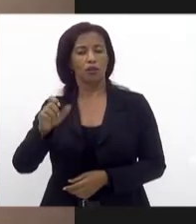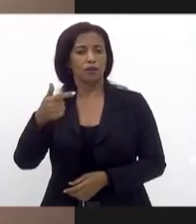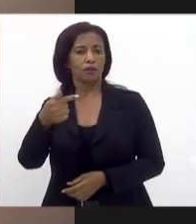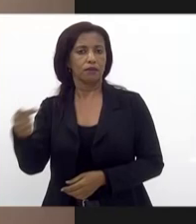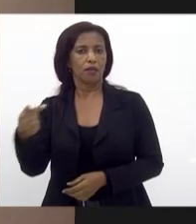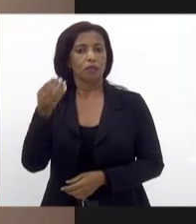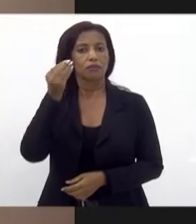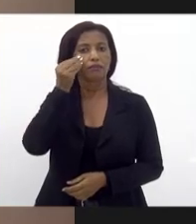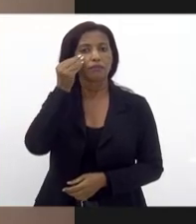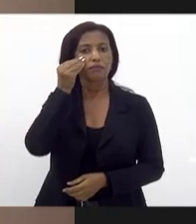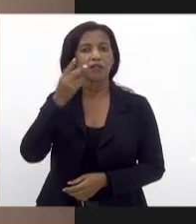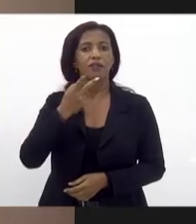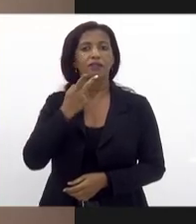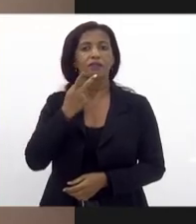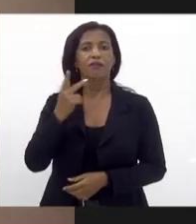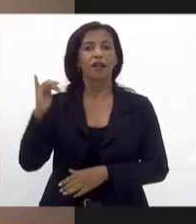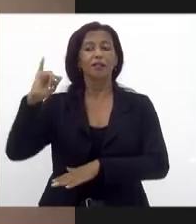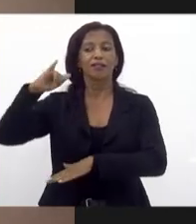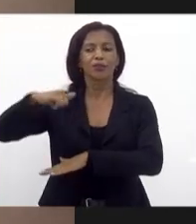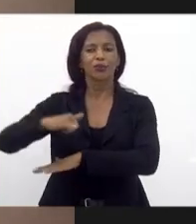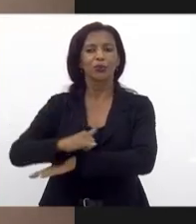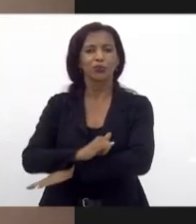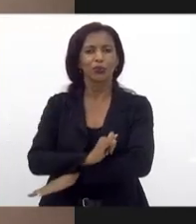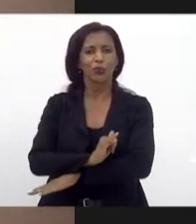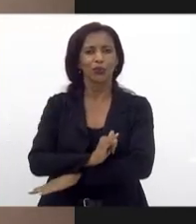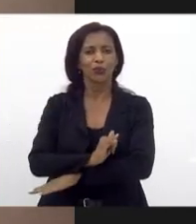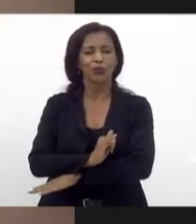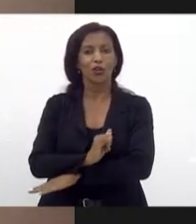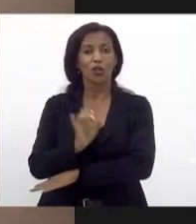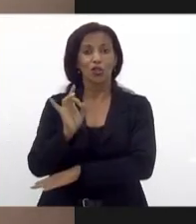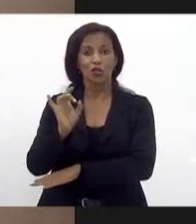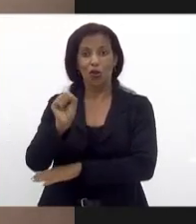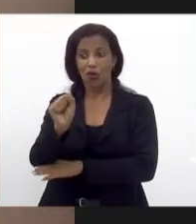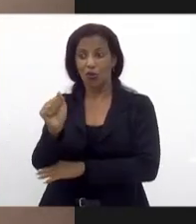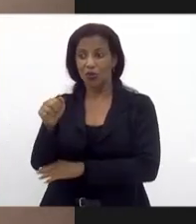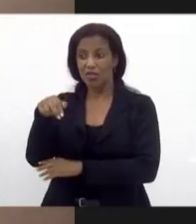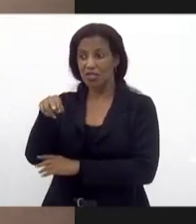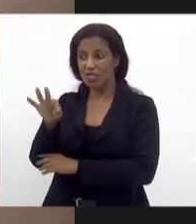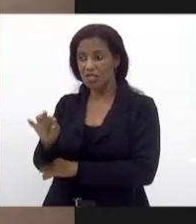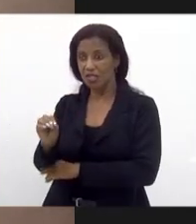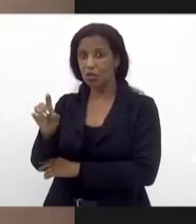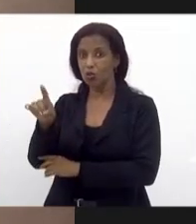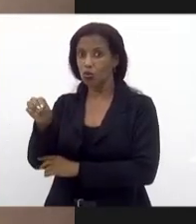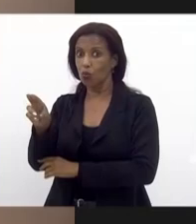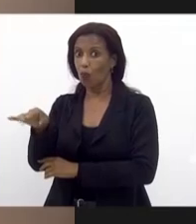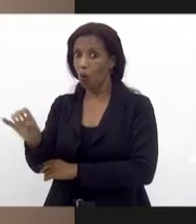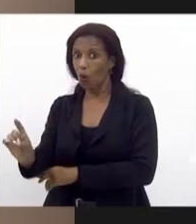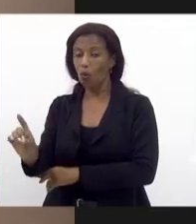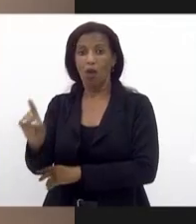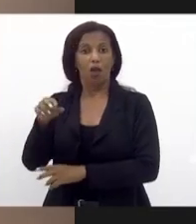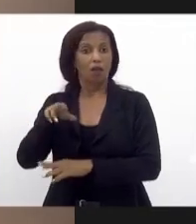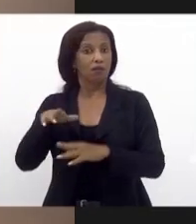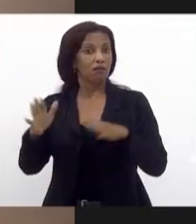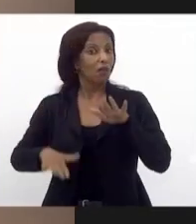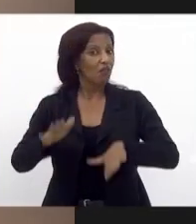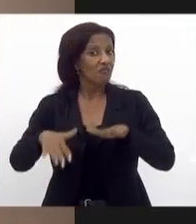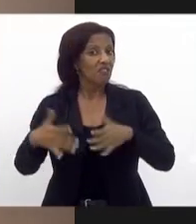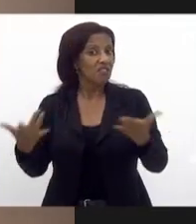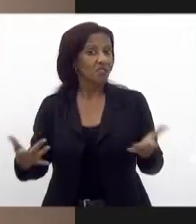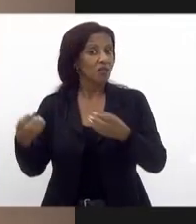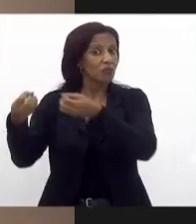nos assiste, a gente fala muito em Santos Dumont. Se fosse só o Santos Dumont, talvez até não fosse